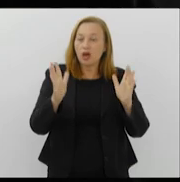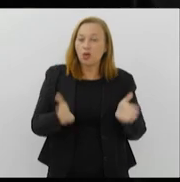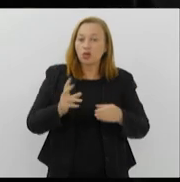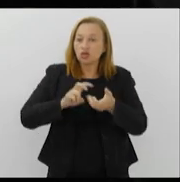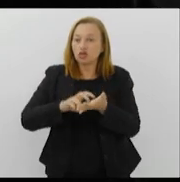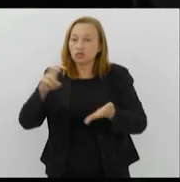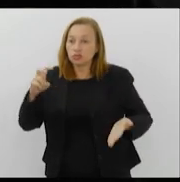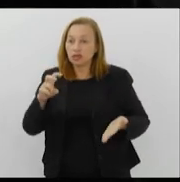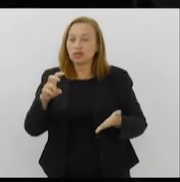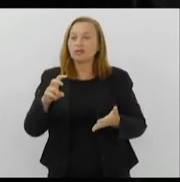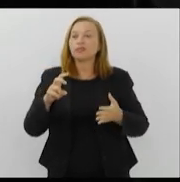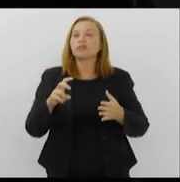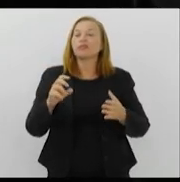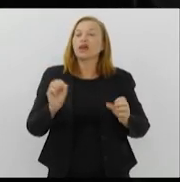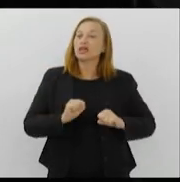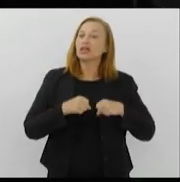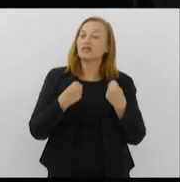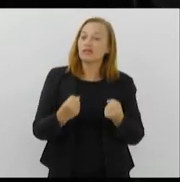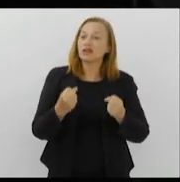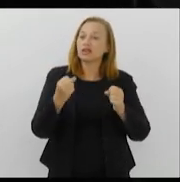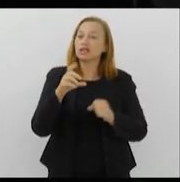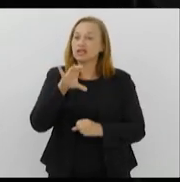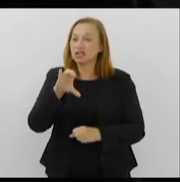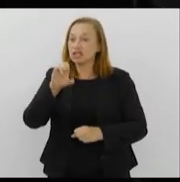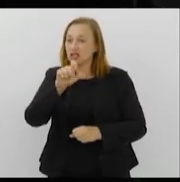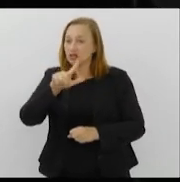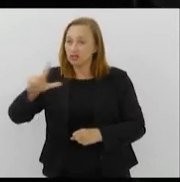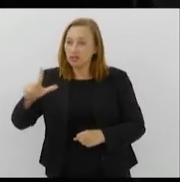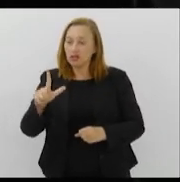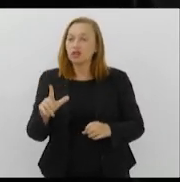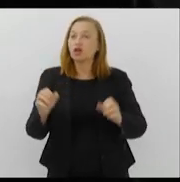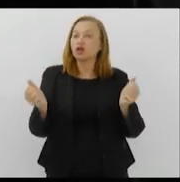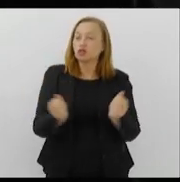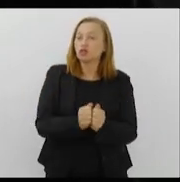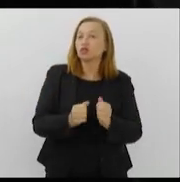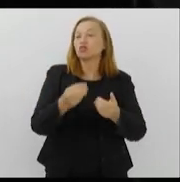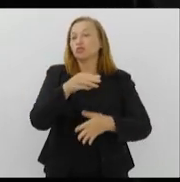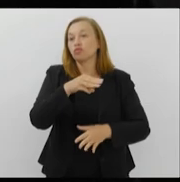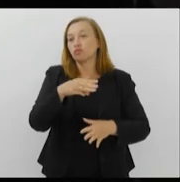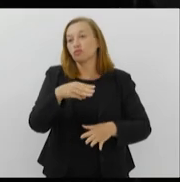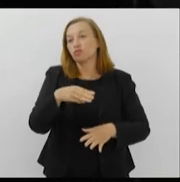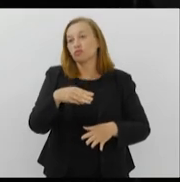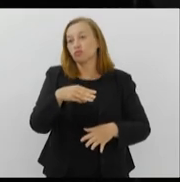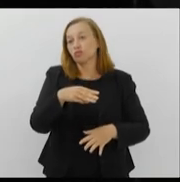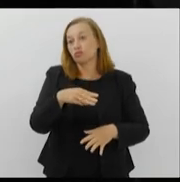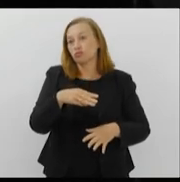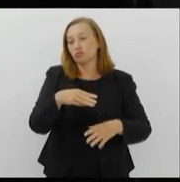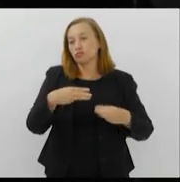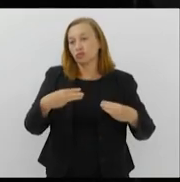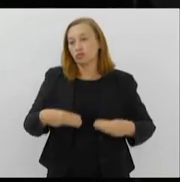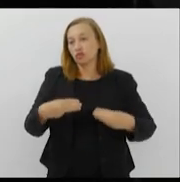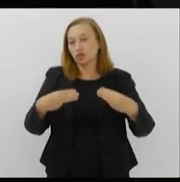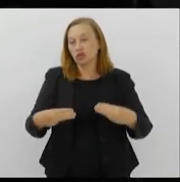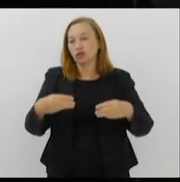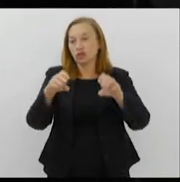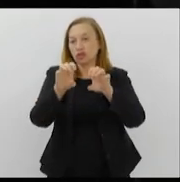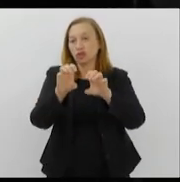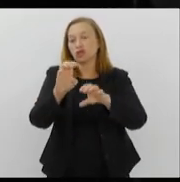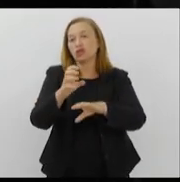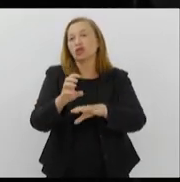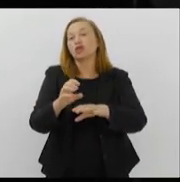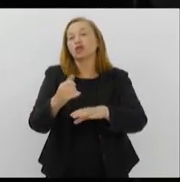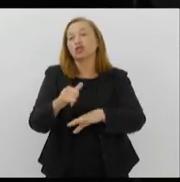Civil Nacional, junto com o Ministério de Infraestrutura e Desenvolvimento Regional, o Ministério de